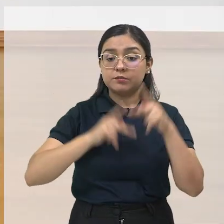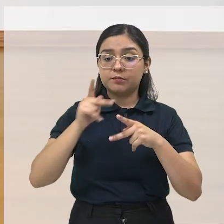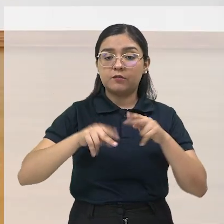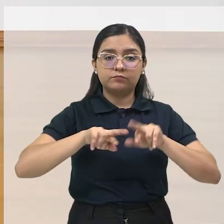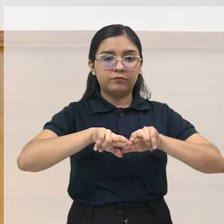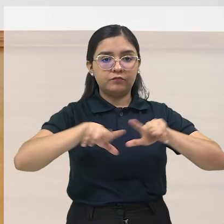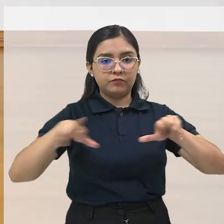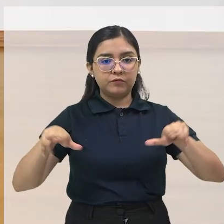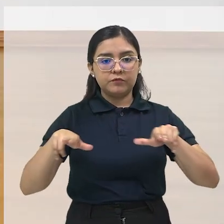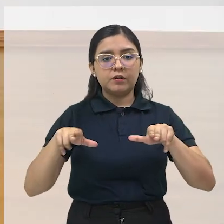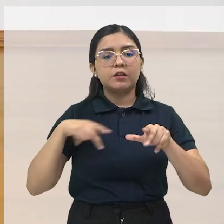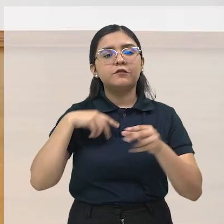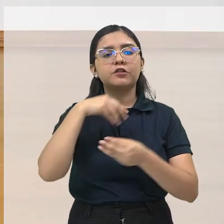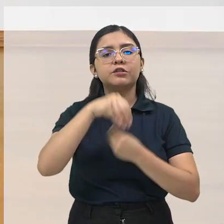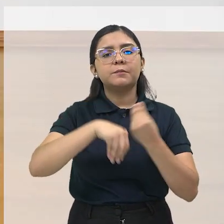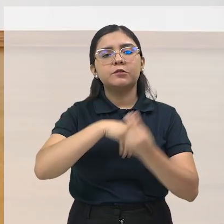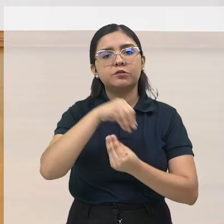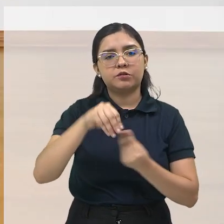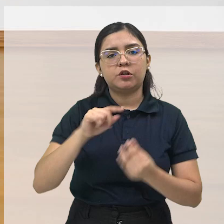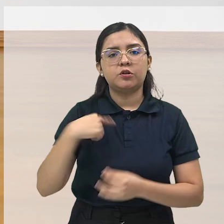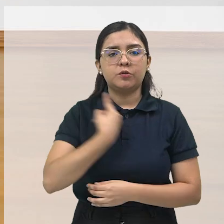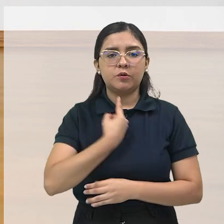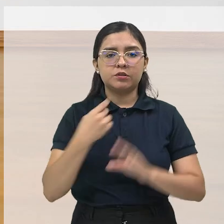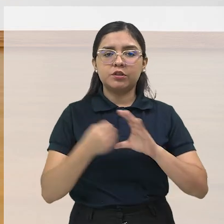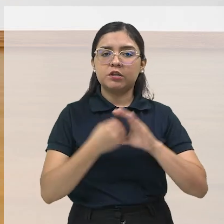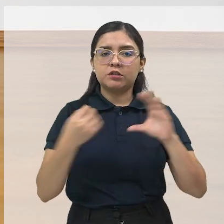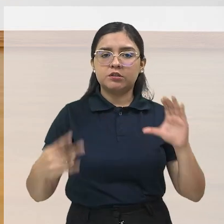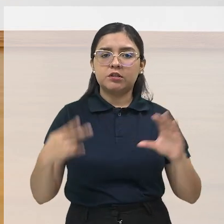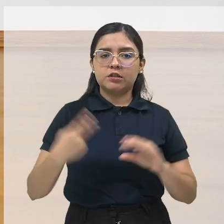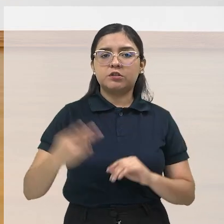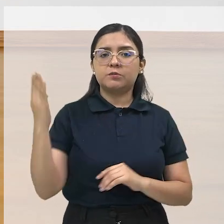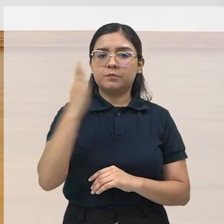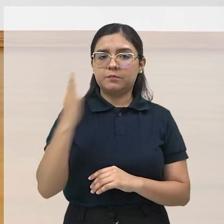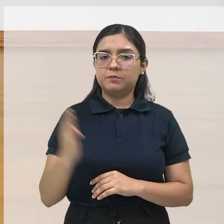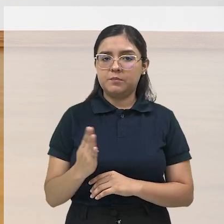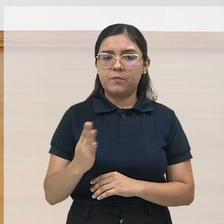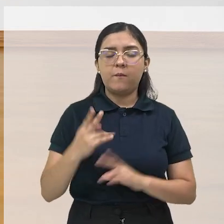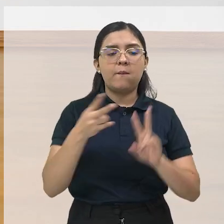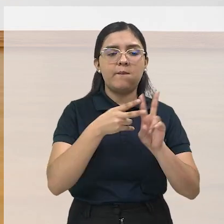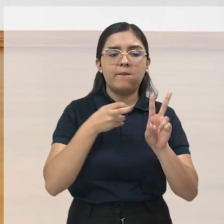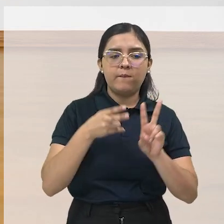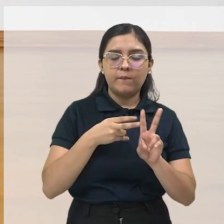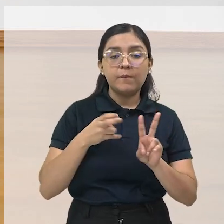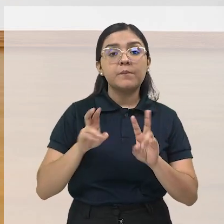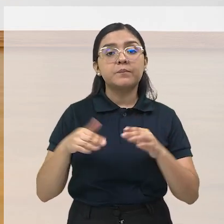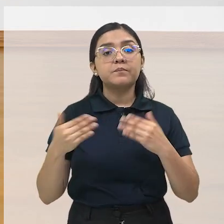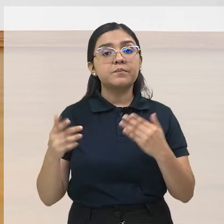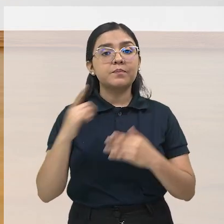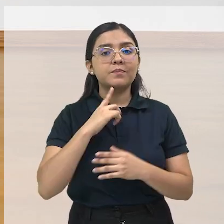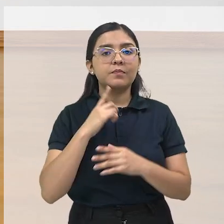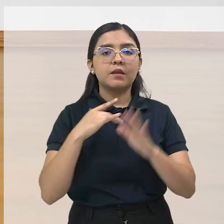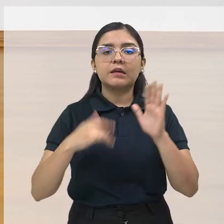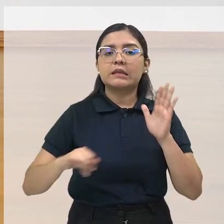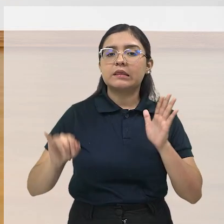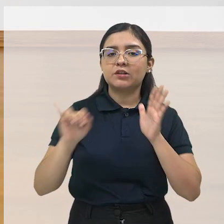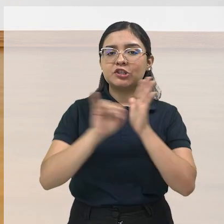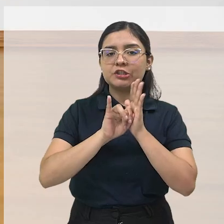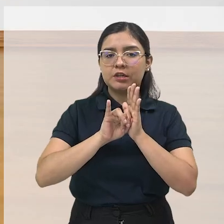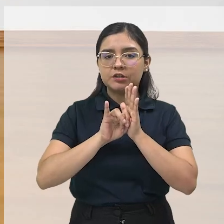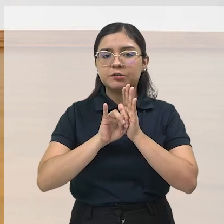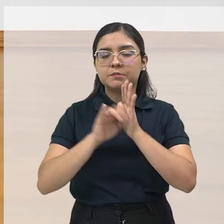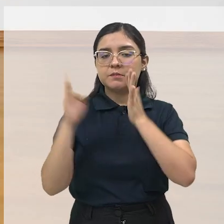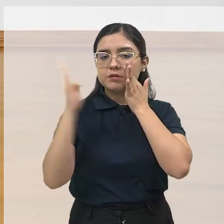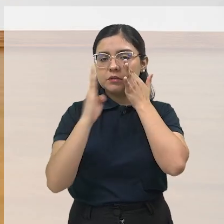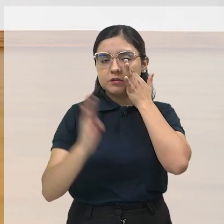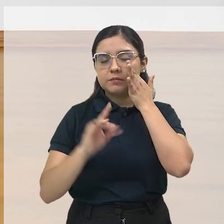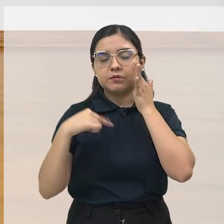diferentes, eles foram se misturando com as nossas características, com as características indígenas, colocando ali um pouco da identidade